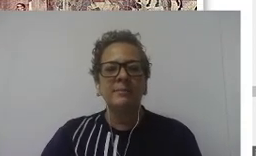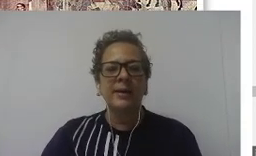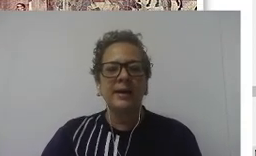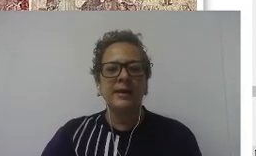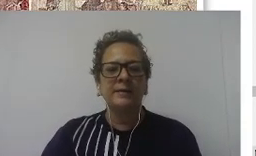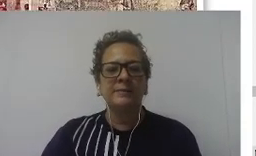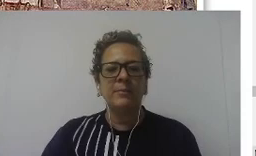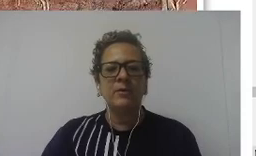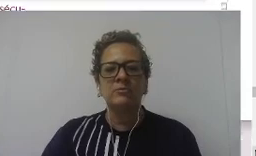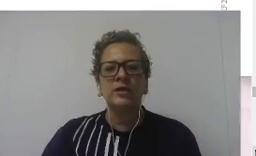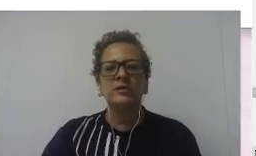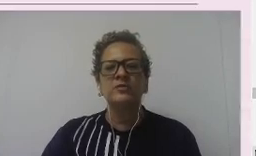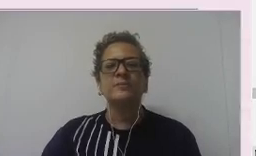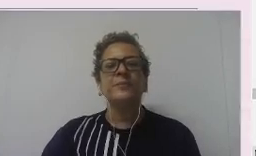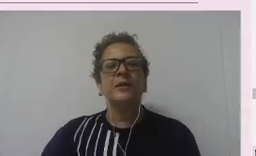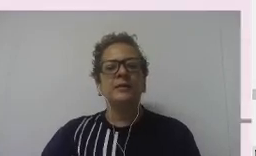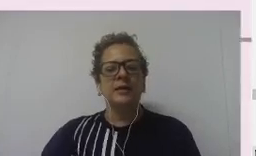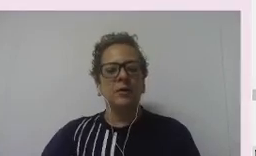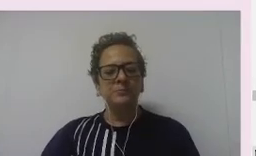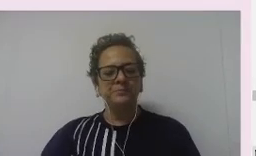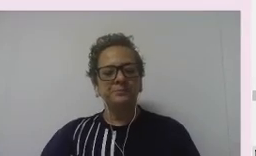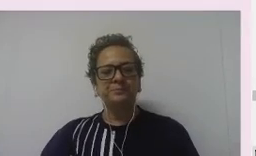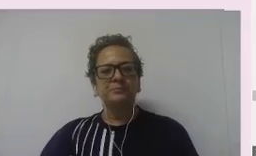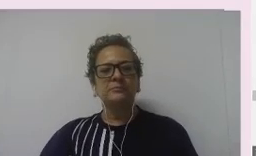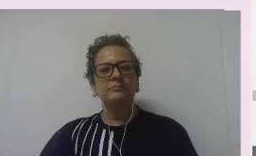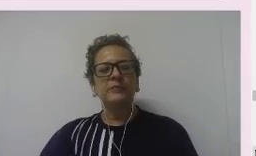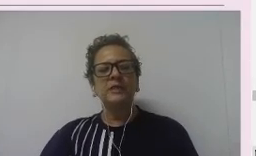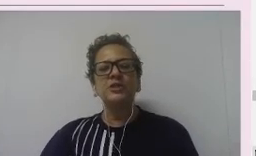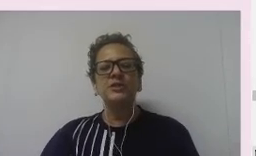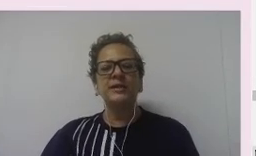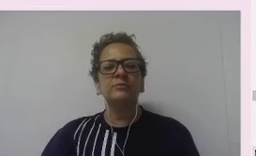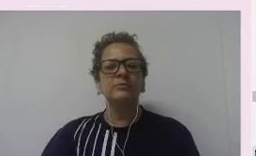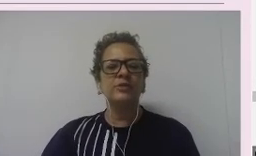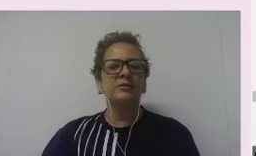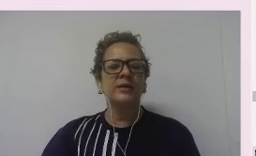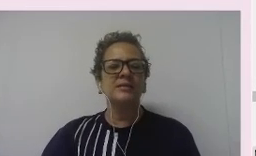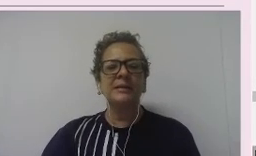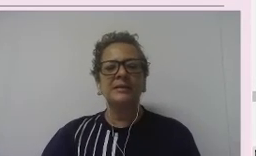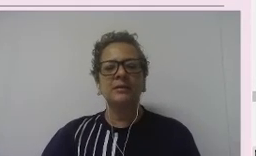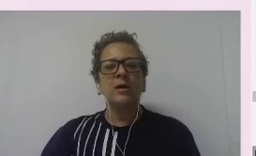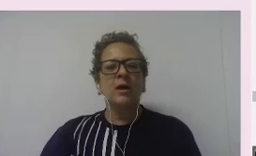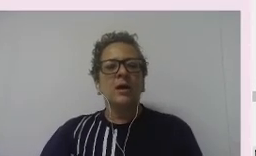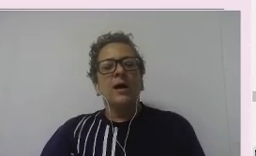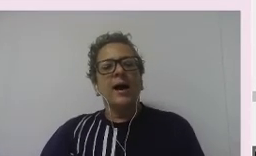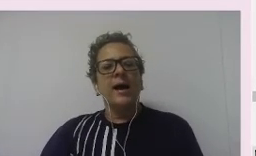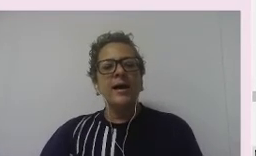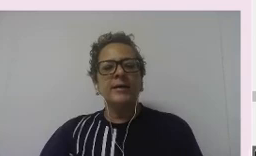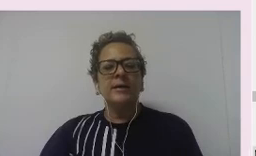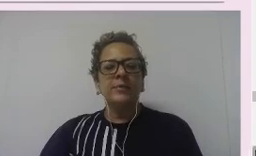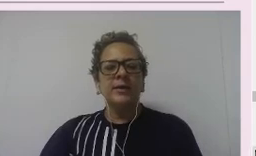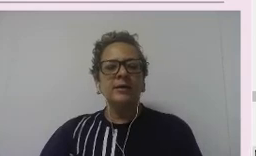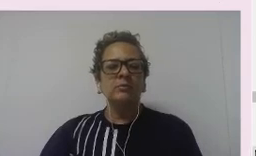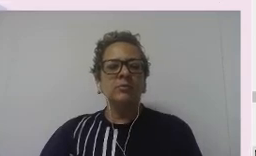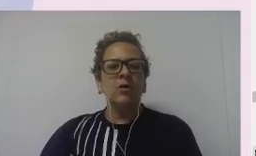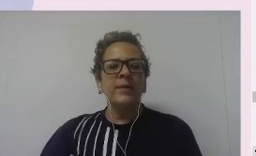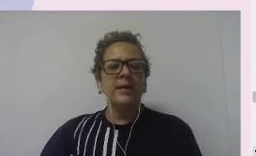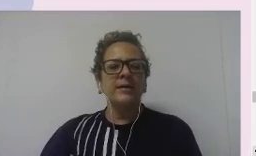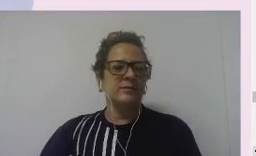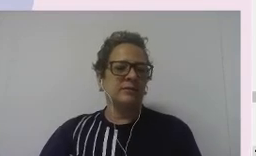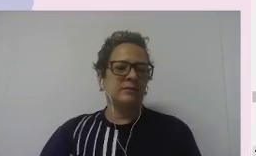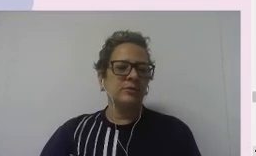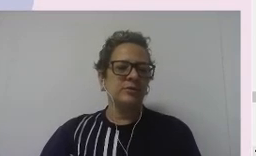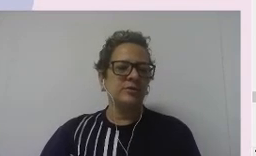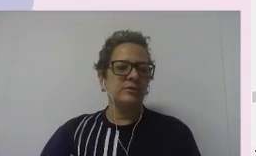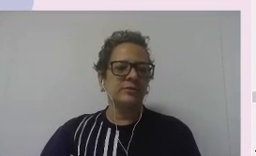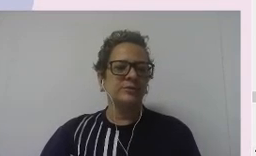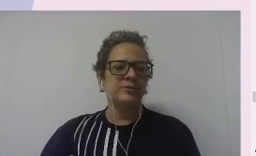estudar também, tá bom, gente? Então a gente tem o teatro elisabetano. Ah, Érica, por que que o nome é